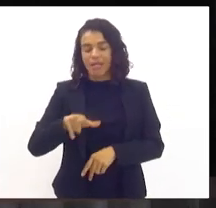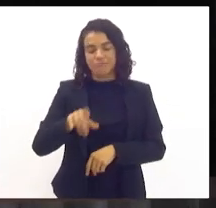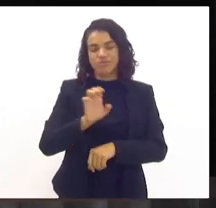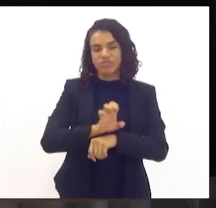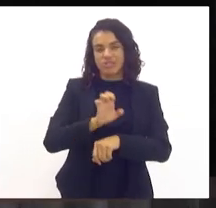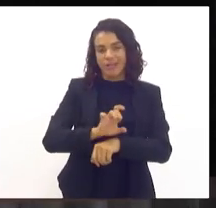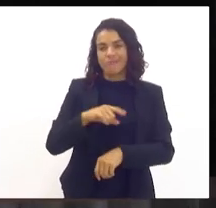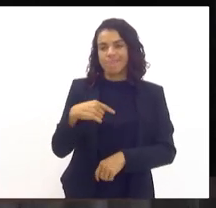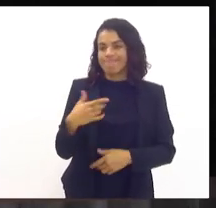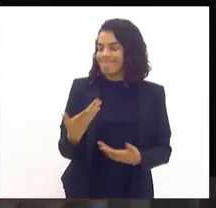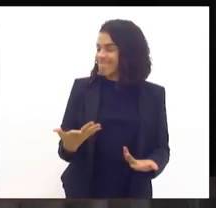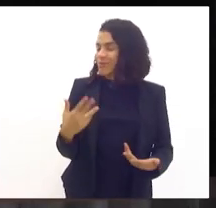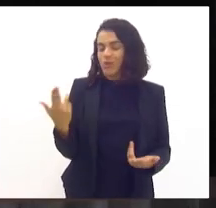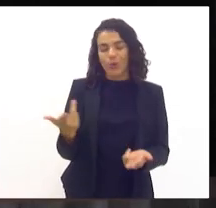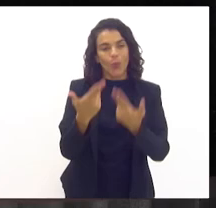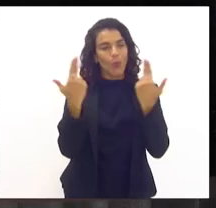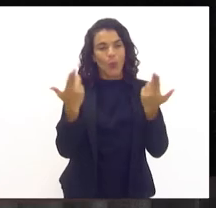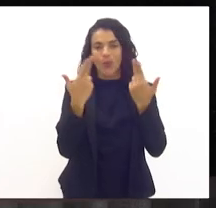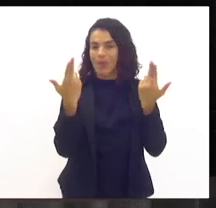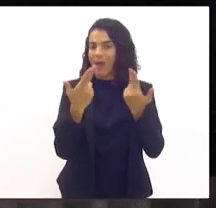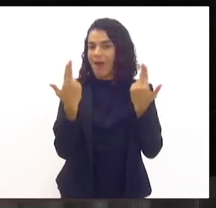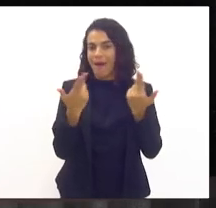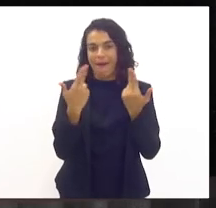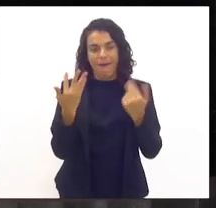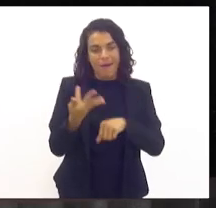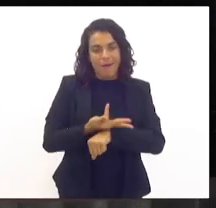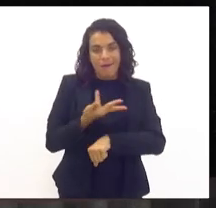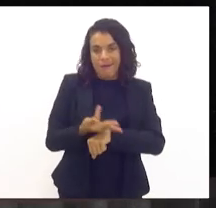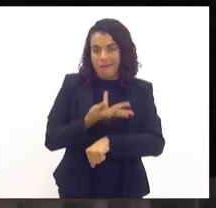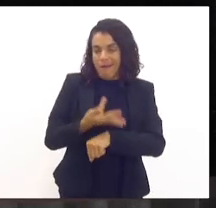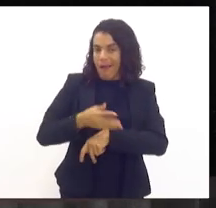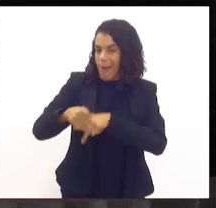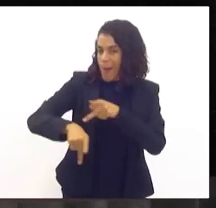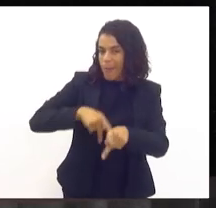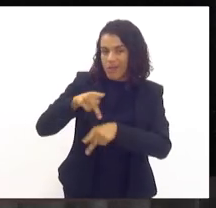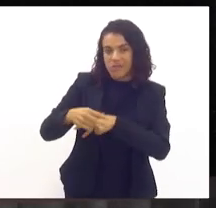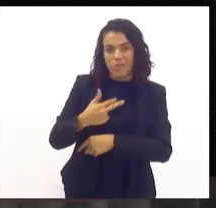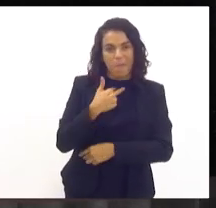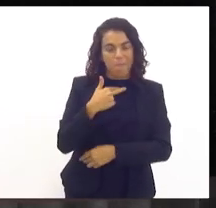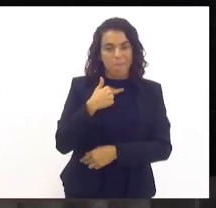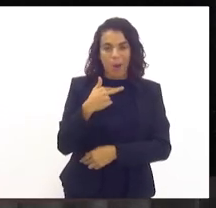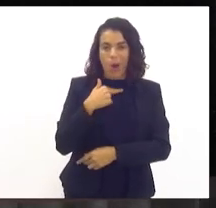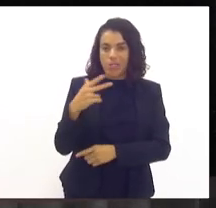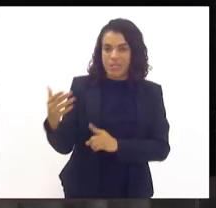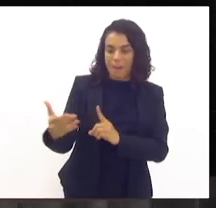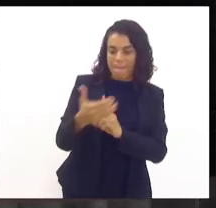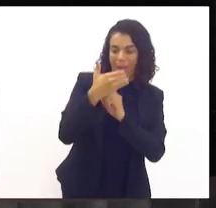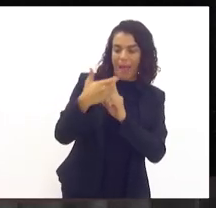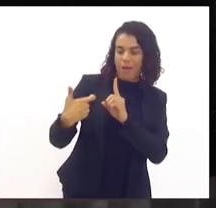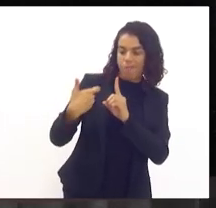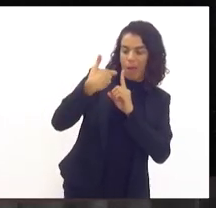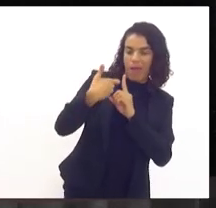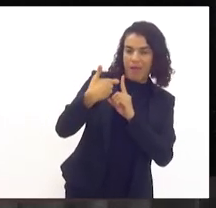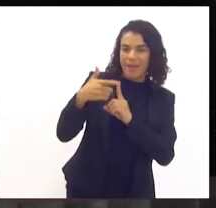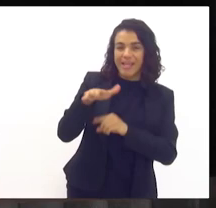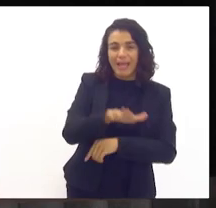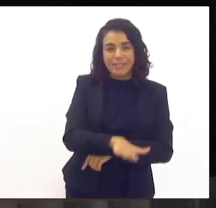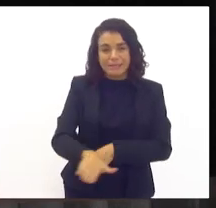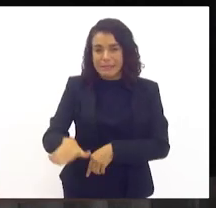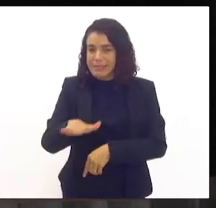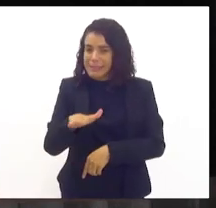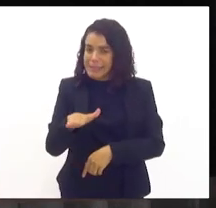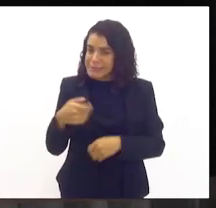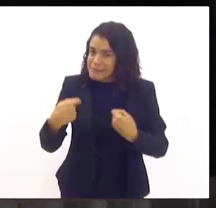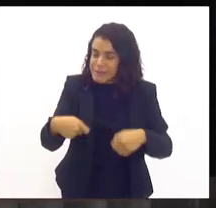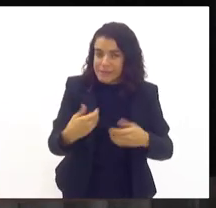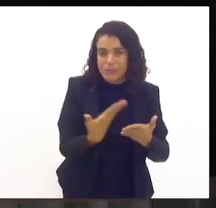jeito que está, gente, não dá para ficar. A população não pode ser refém, nem as crianças podem ficar sem estudar,